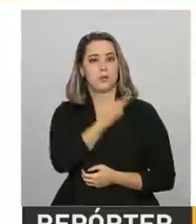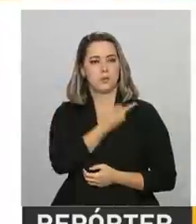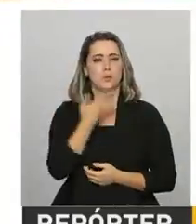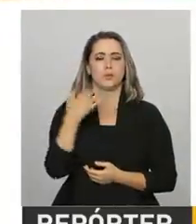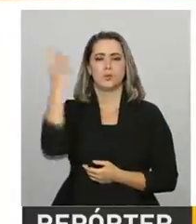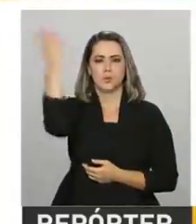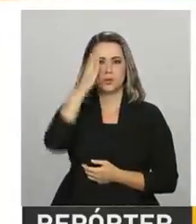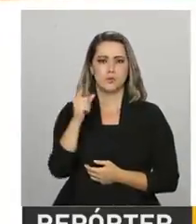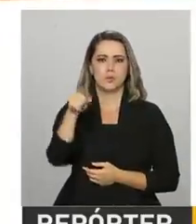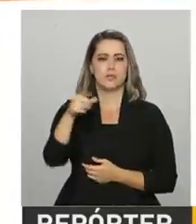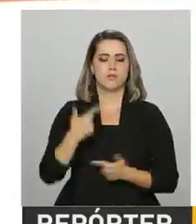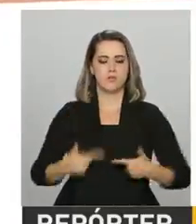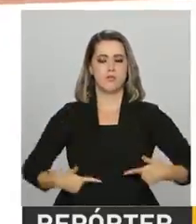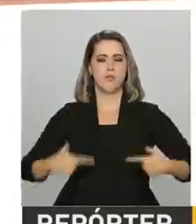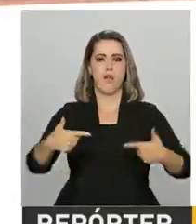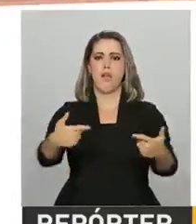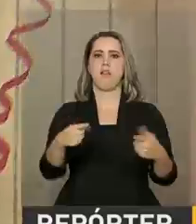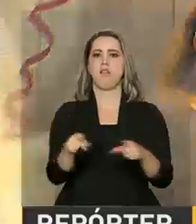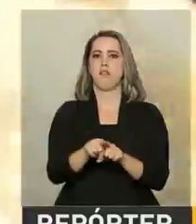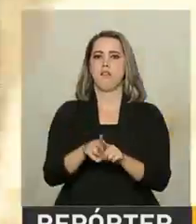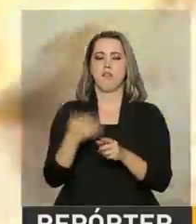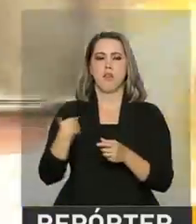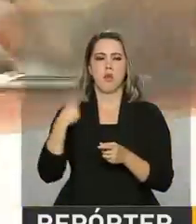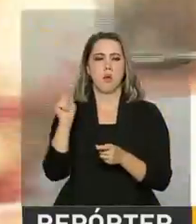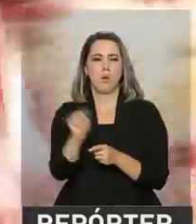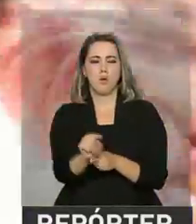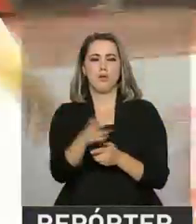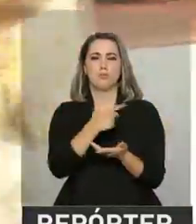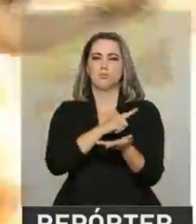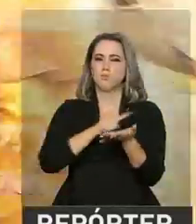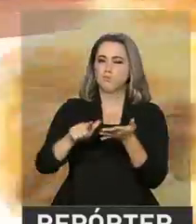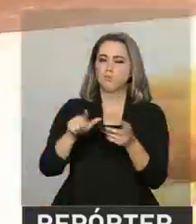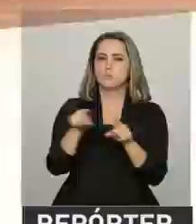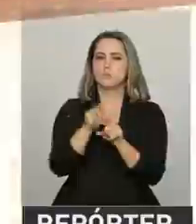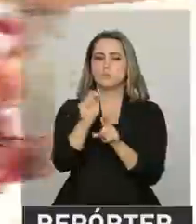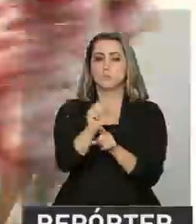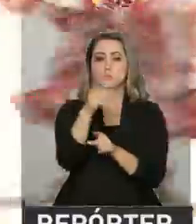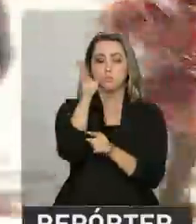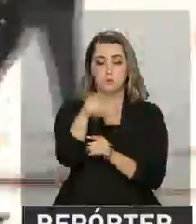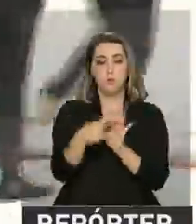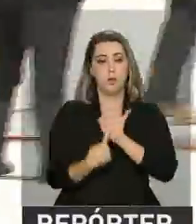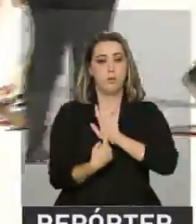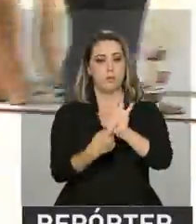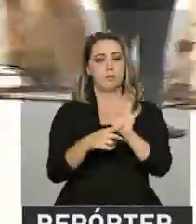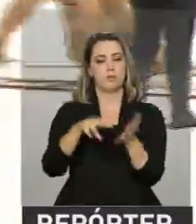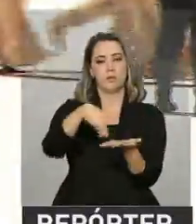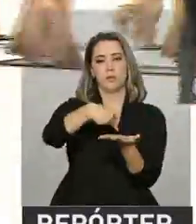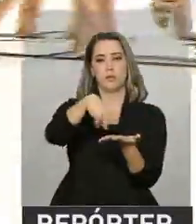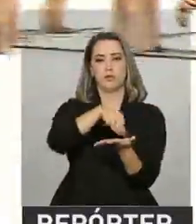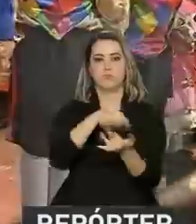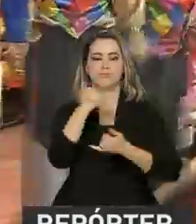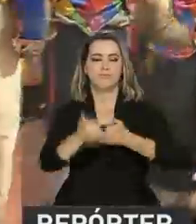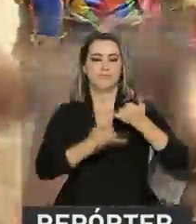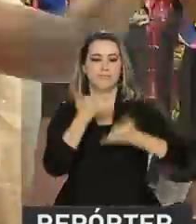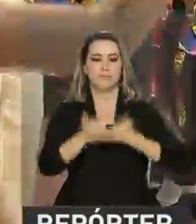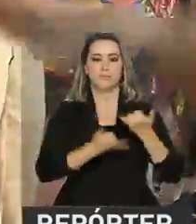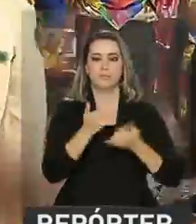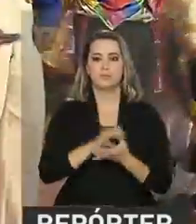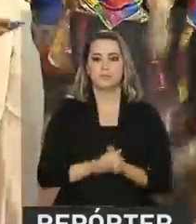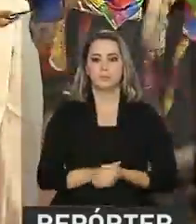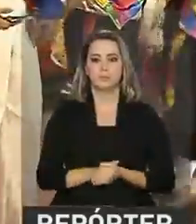Guerra de Canudos, as vaquejadas e o cangaço são apresentados com muita dança e diversão.